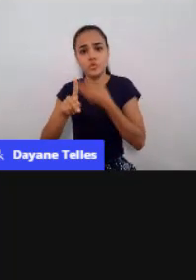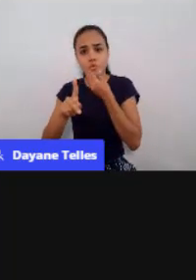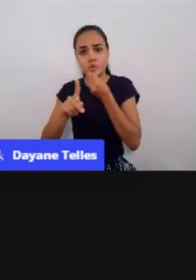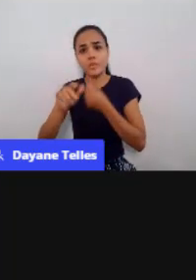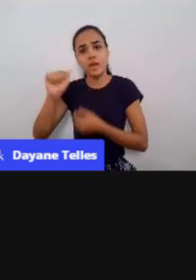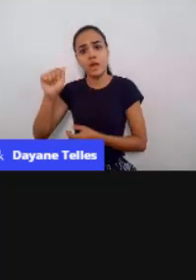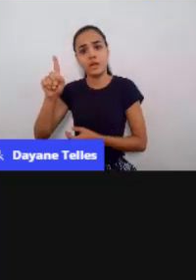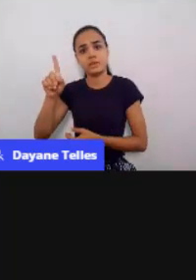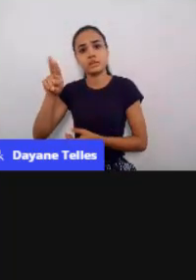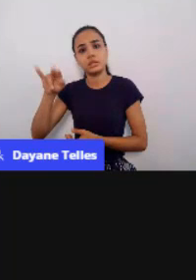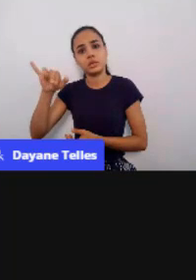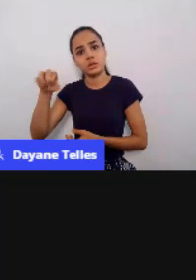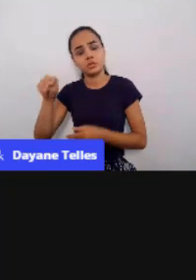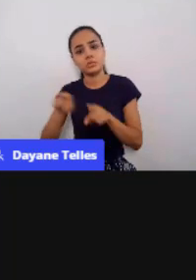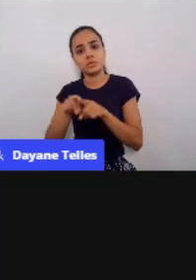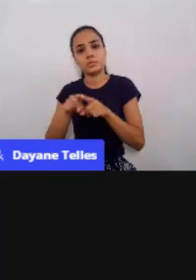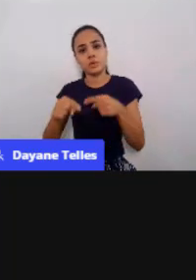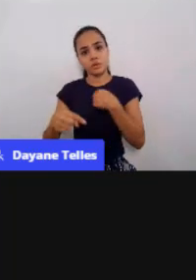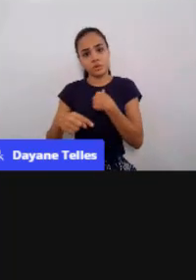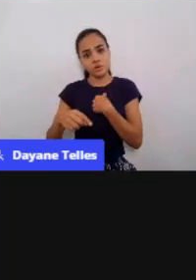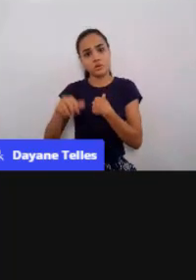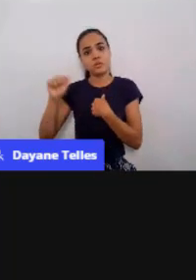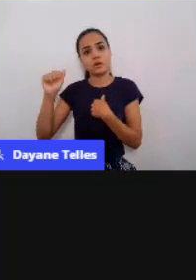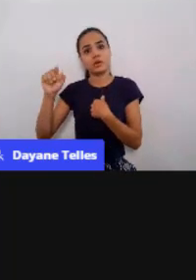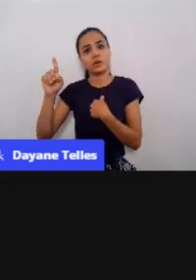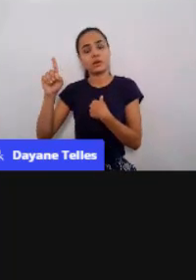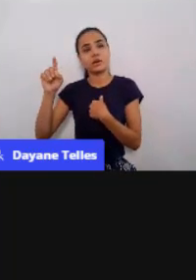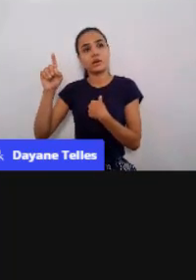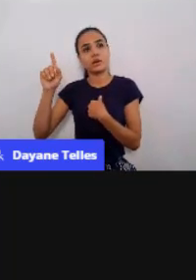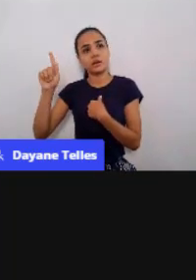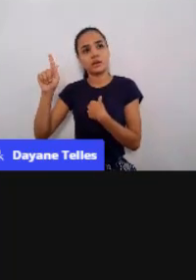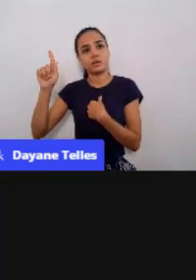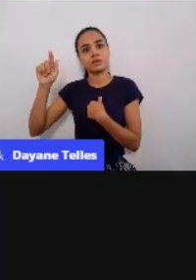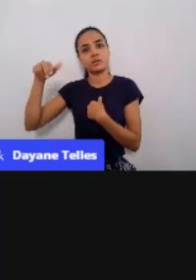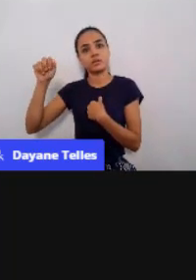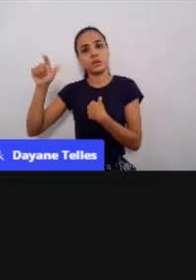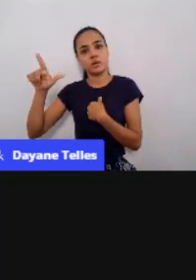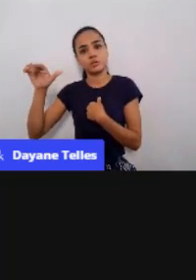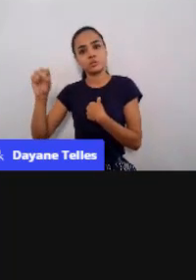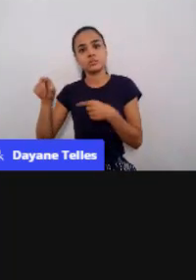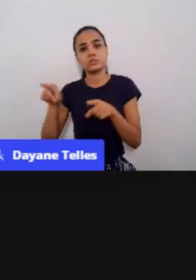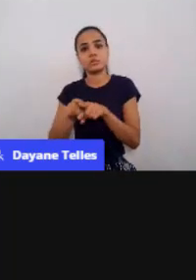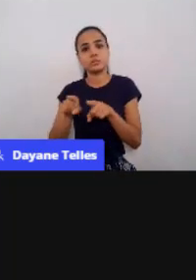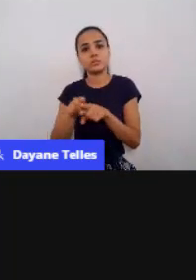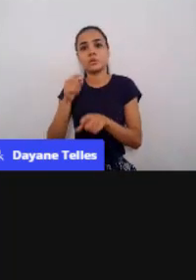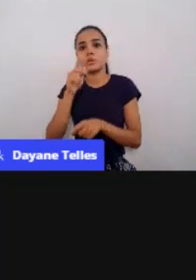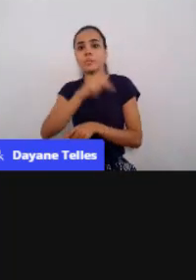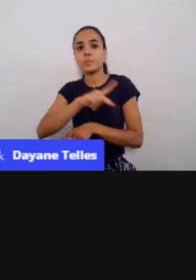uma novidade para esse ano, o professor Anselmo, que vocês já conhecem também da rede.